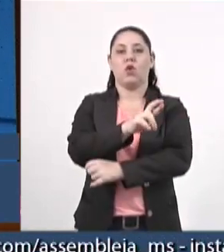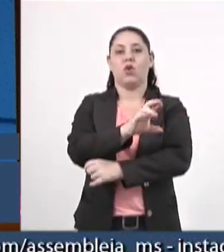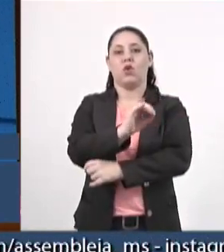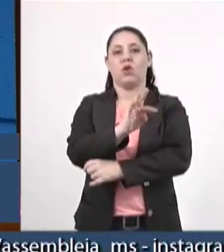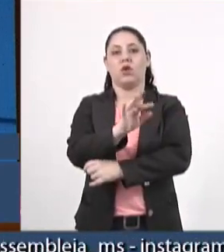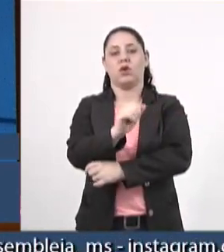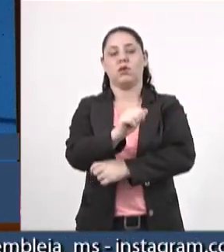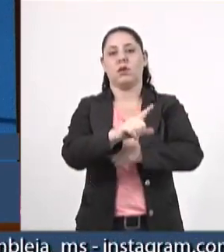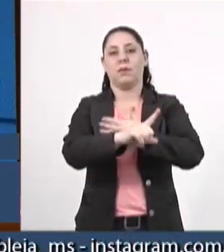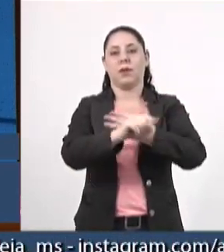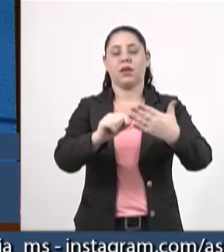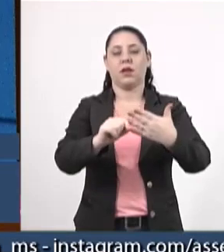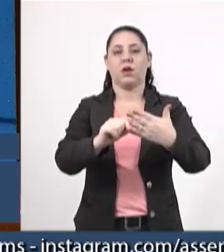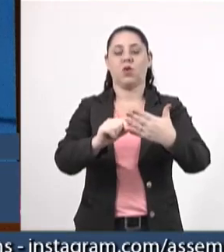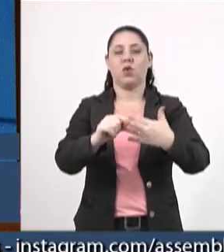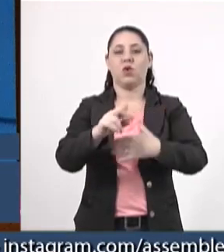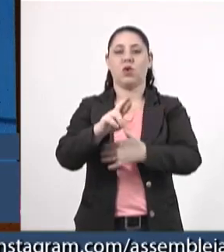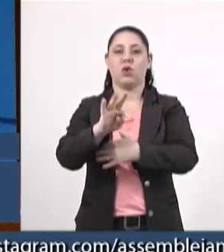e Rota do Tuiuiu.